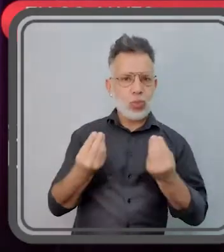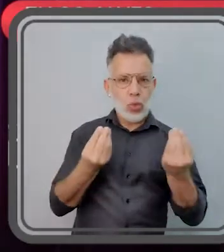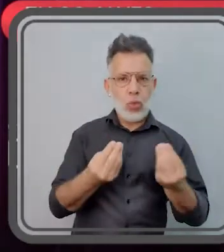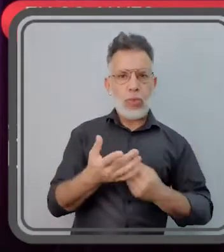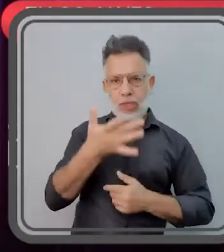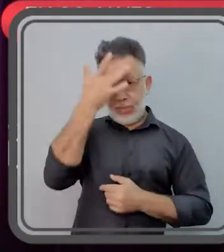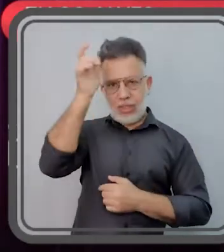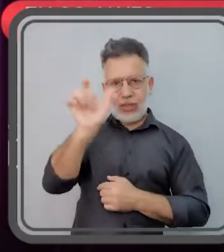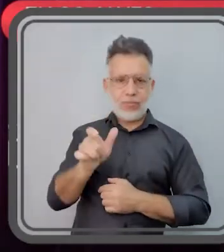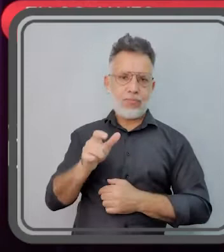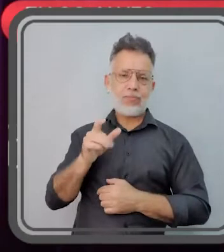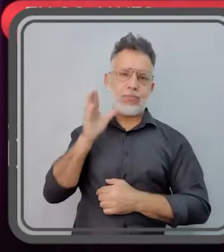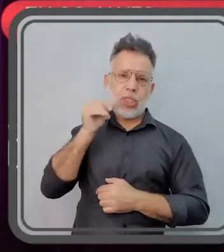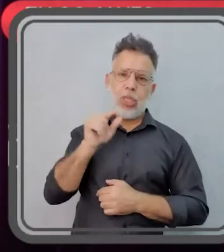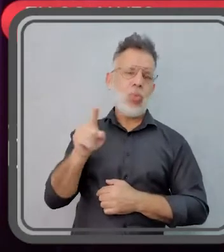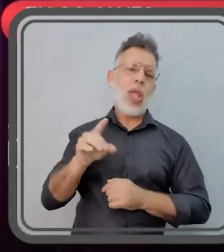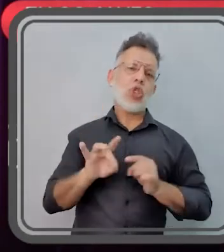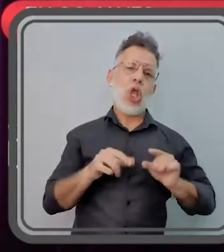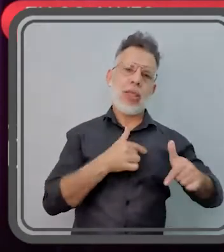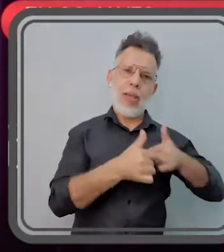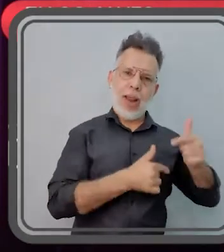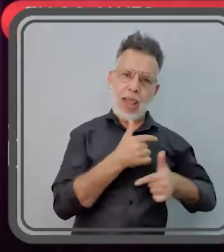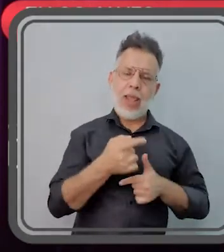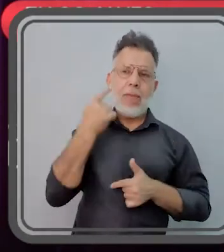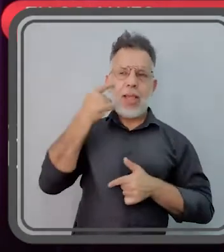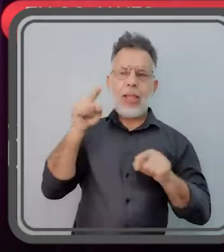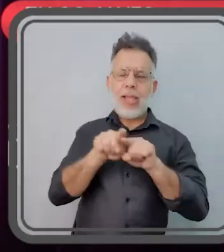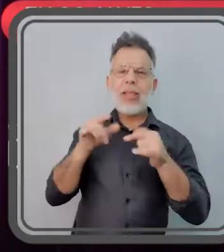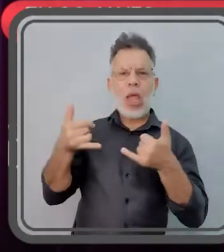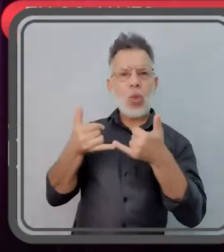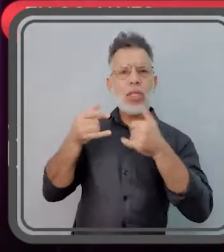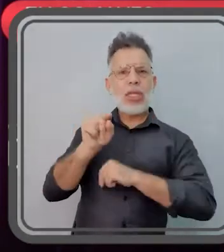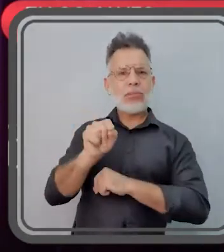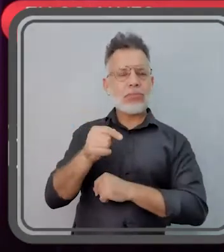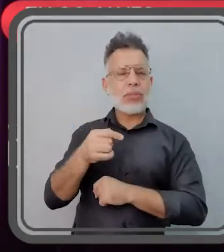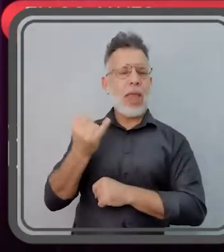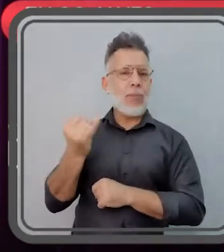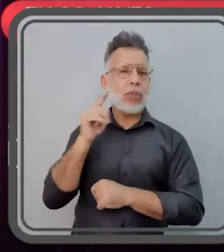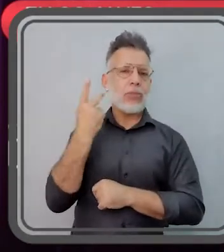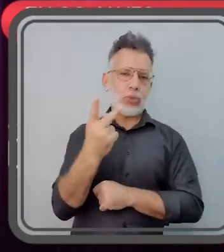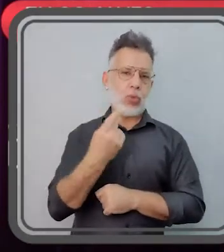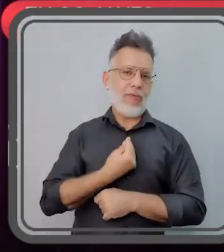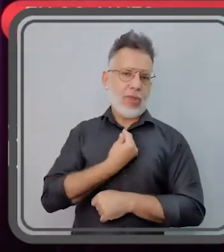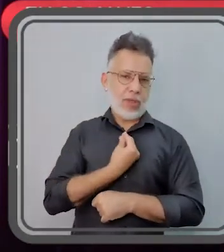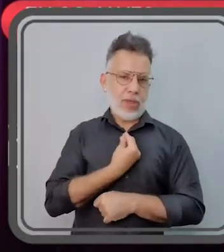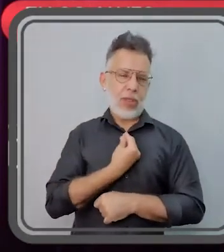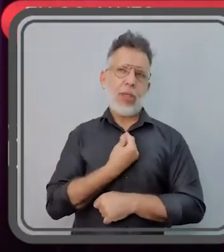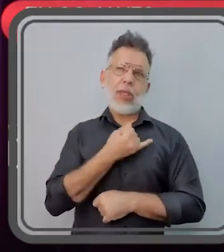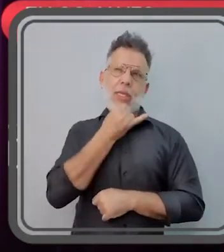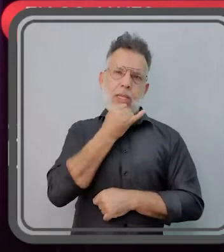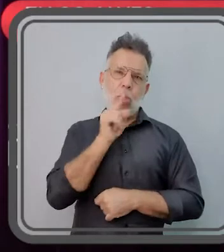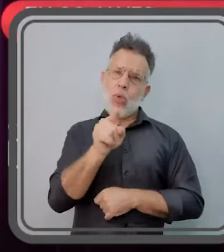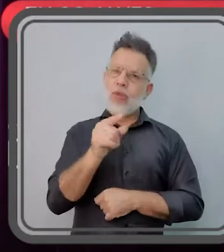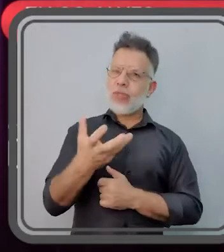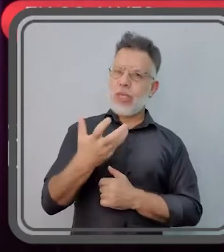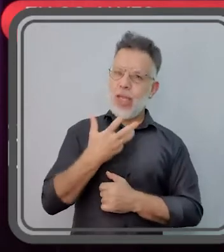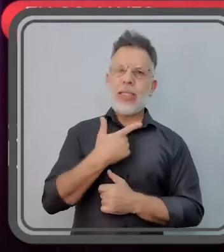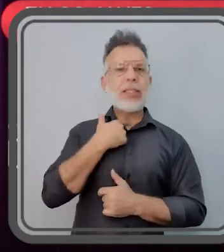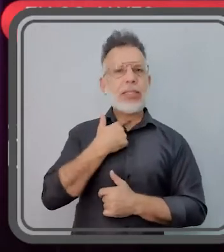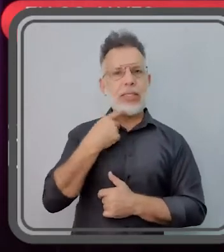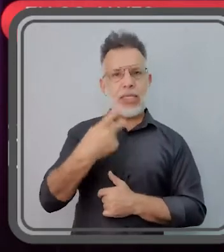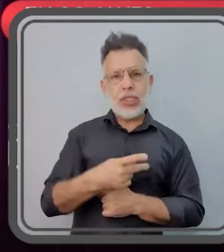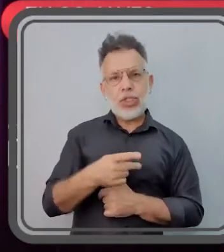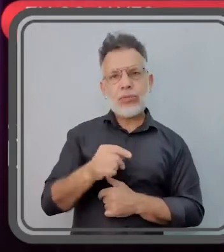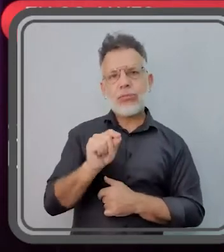que não é só a questão de trabalhar, mas também de você estar olhando, estar conectado com alguma coisa que faz sentido para a tua vida, faz sentido com aquilo que você quer